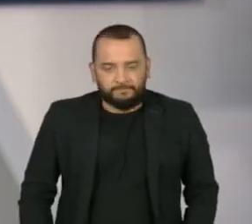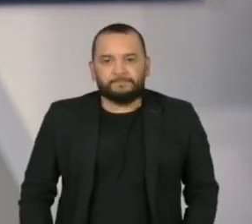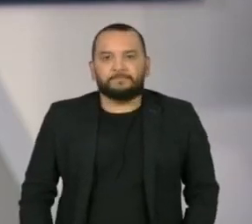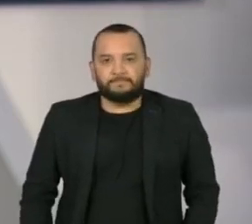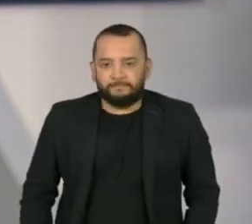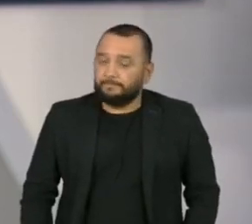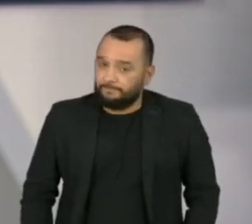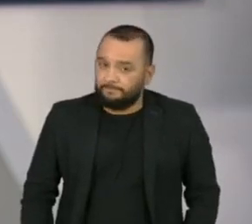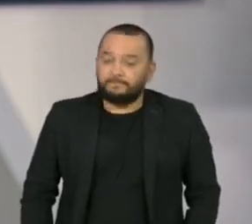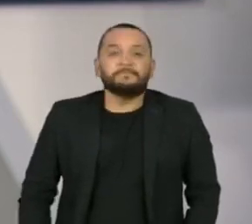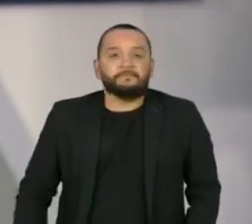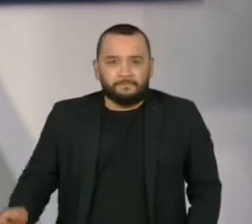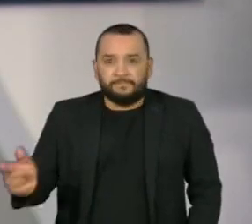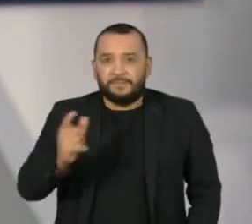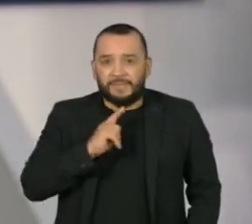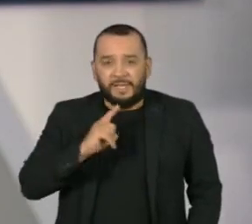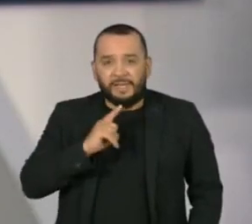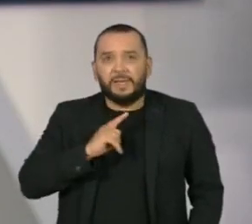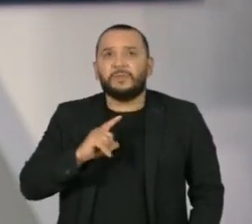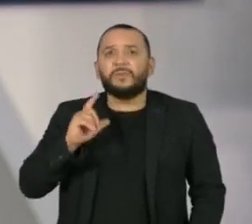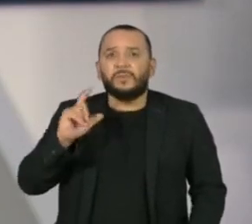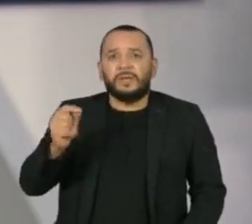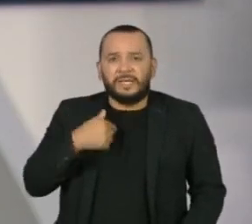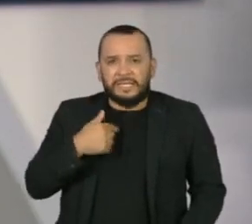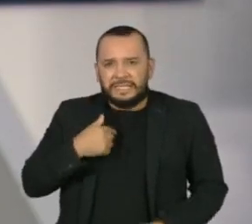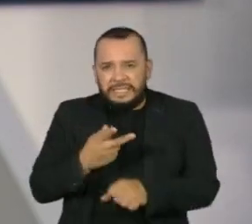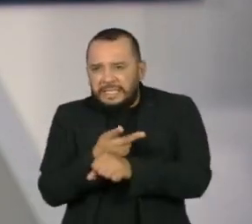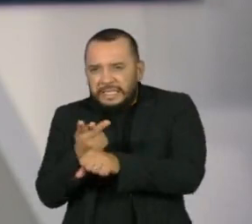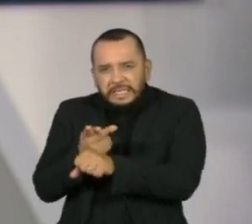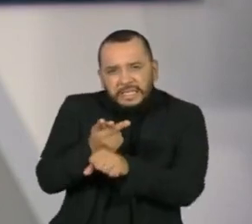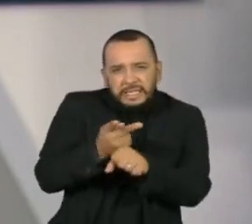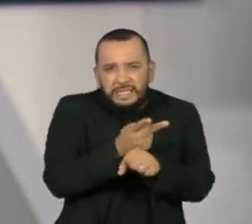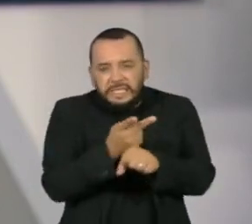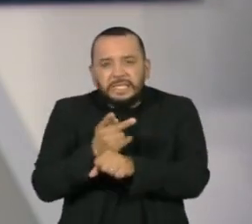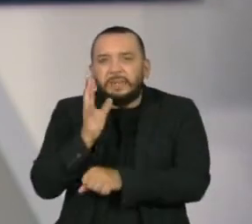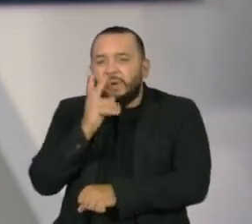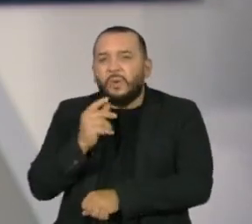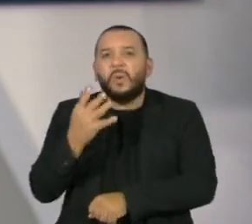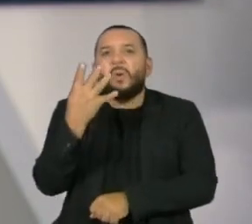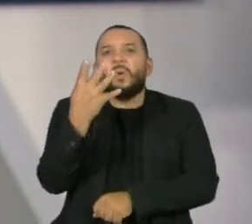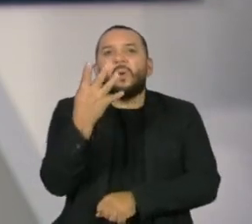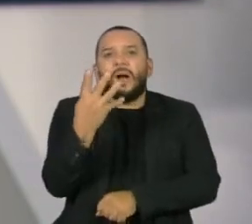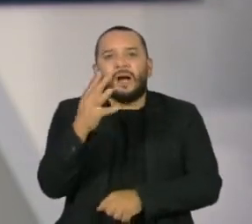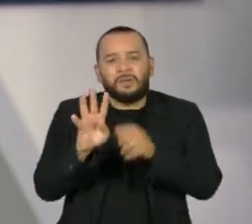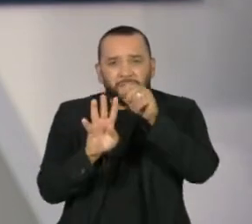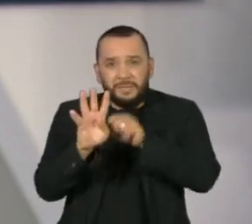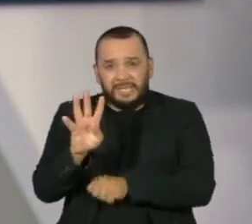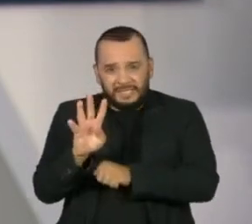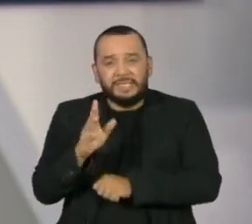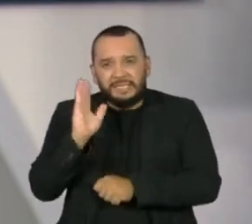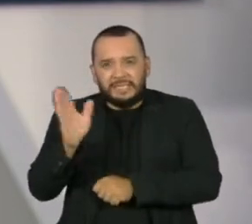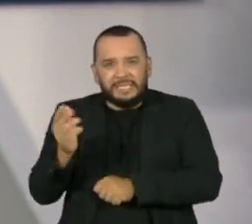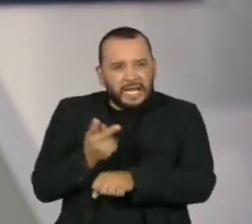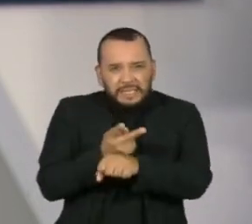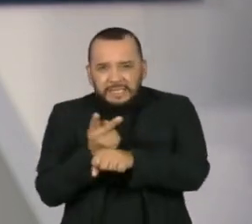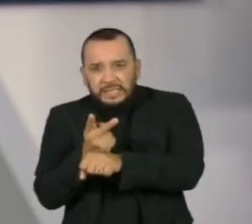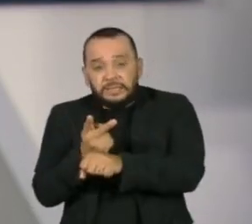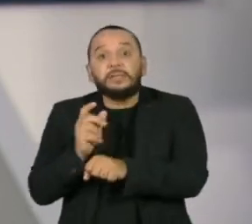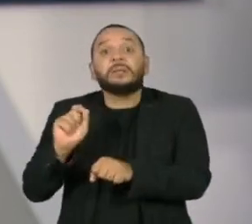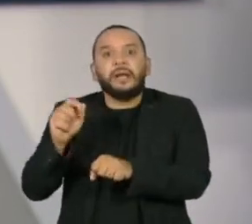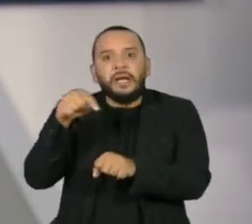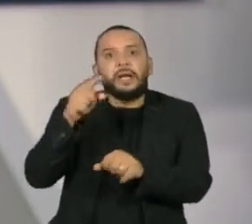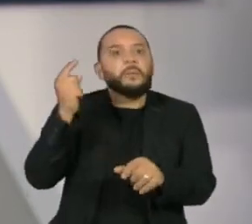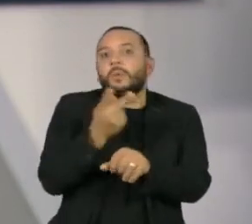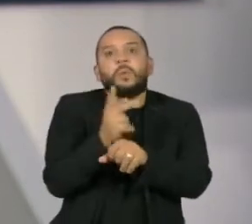Após uma perseguição que se estendeu por 4 meses e 16 mil quilômetros, um navio utilizado para pesca